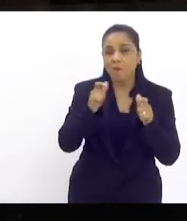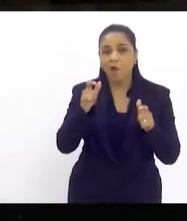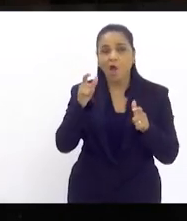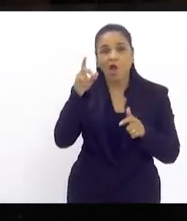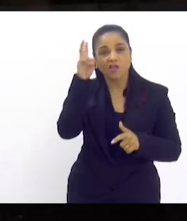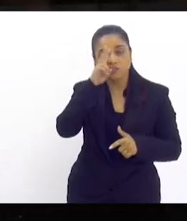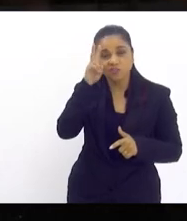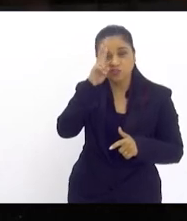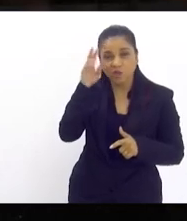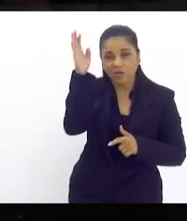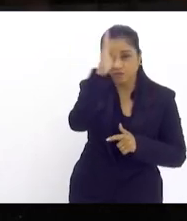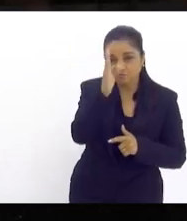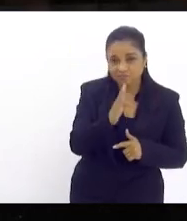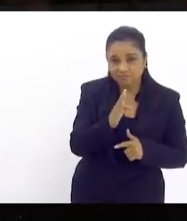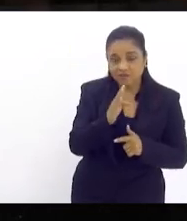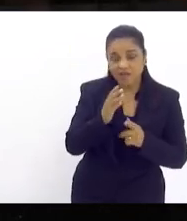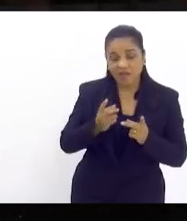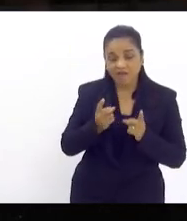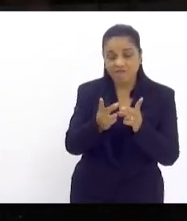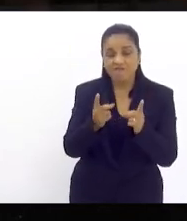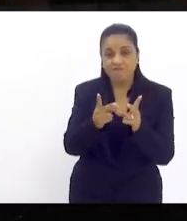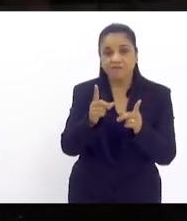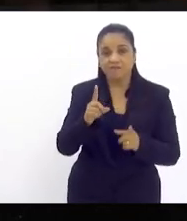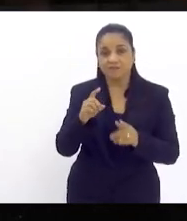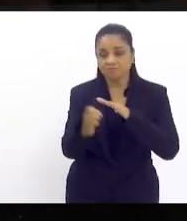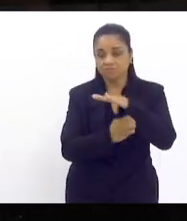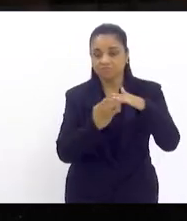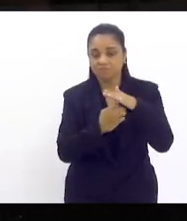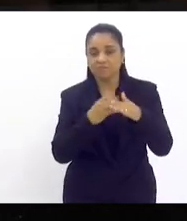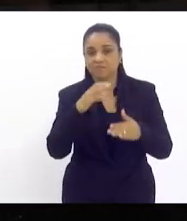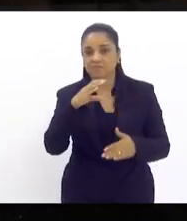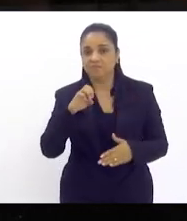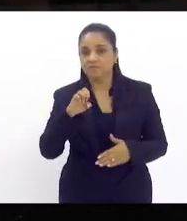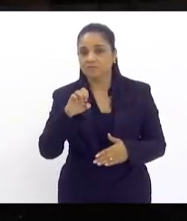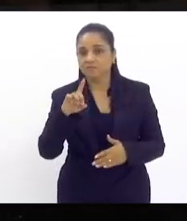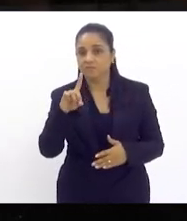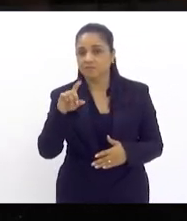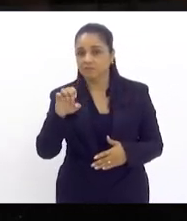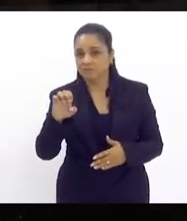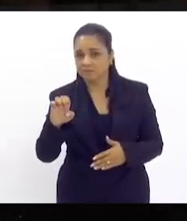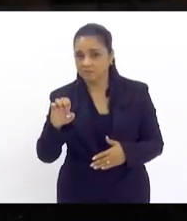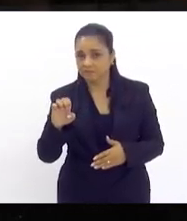à venda da SEDAI. E, neste ponto em específico,